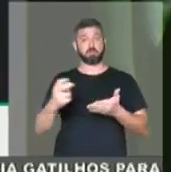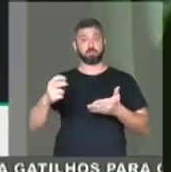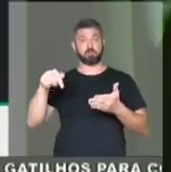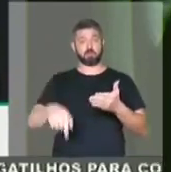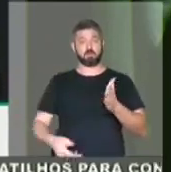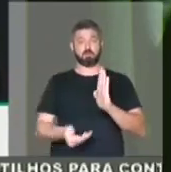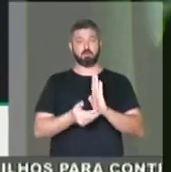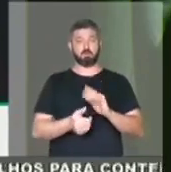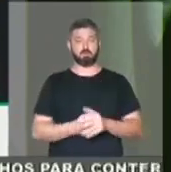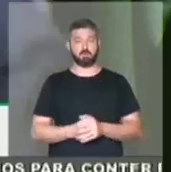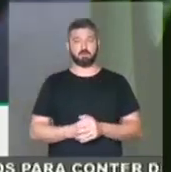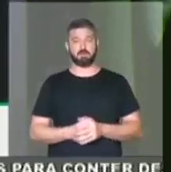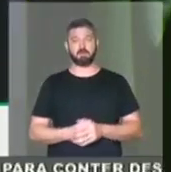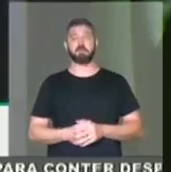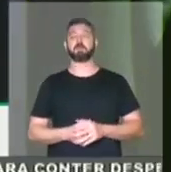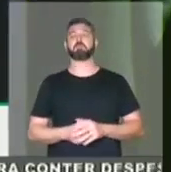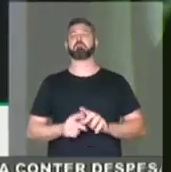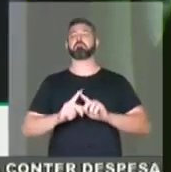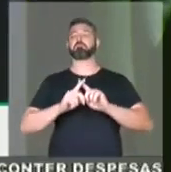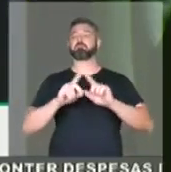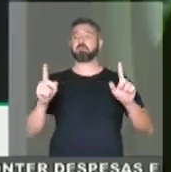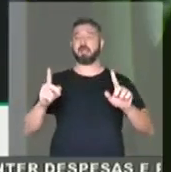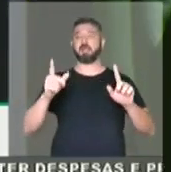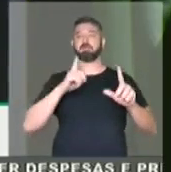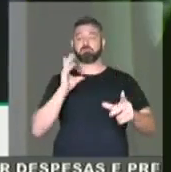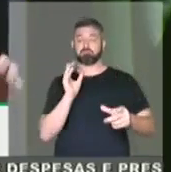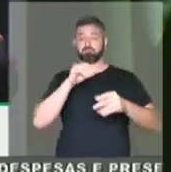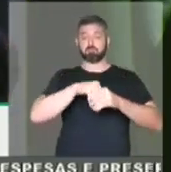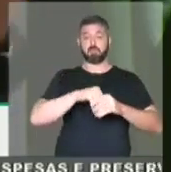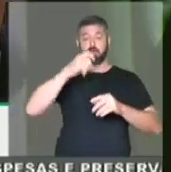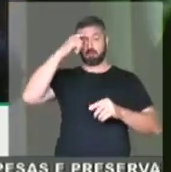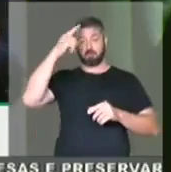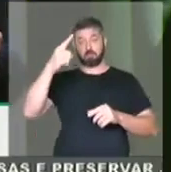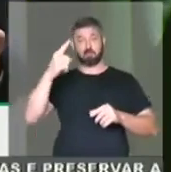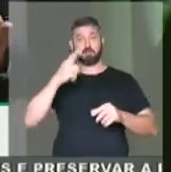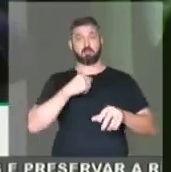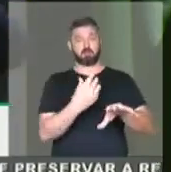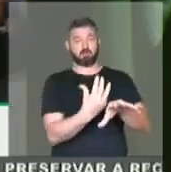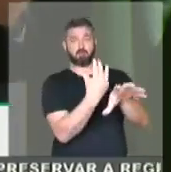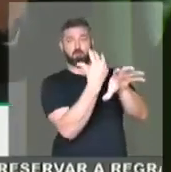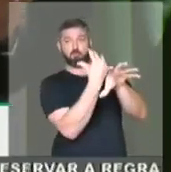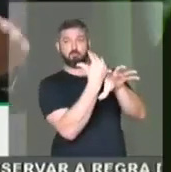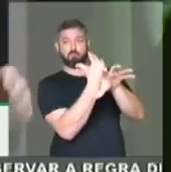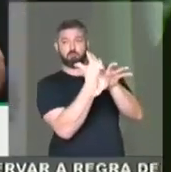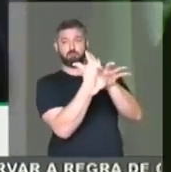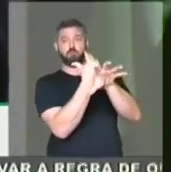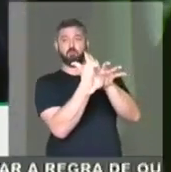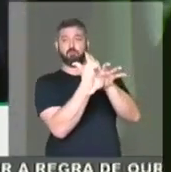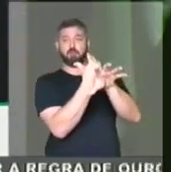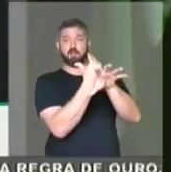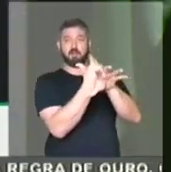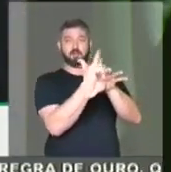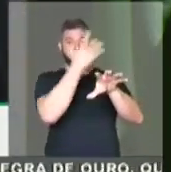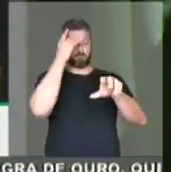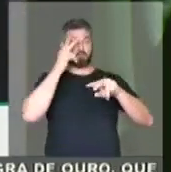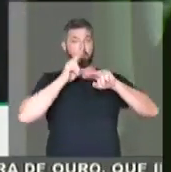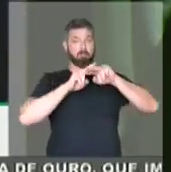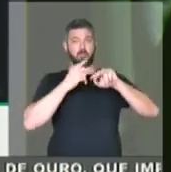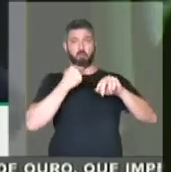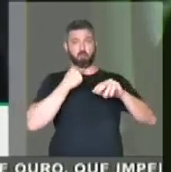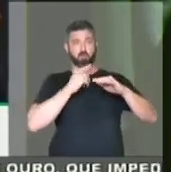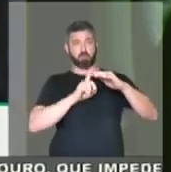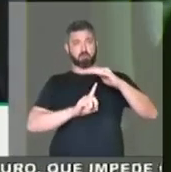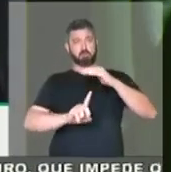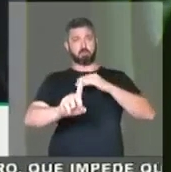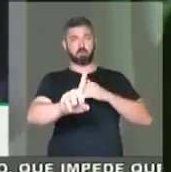nessa casa. Mais do que isso, tinham lá a ideia de que a videoconferência fosse regra, como se a pessoa presa não